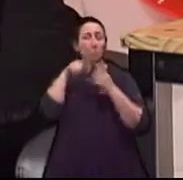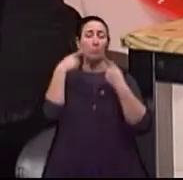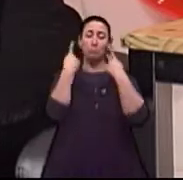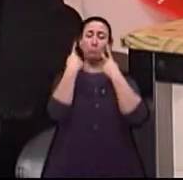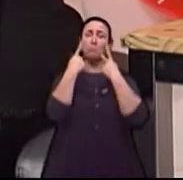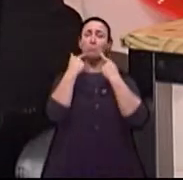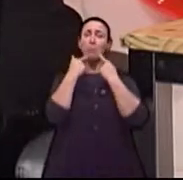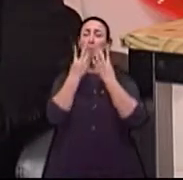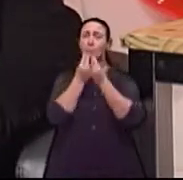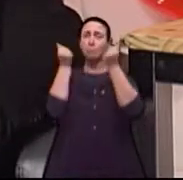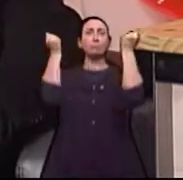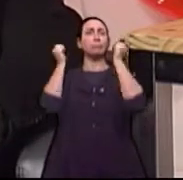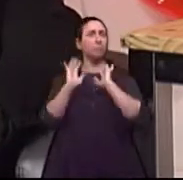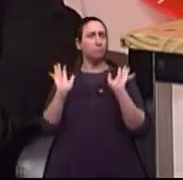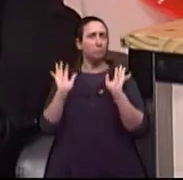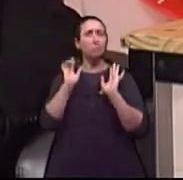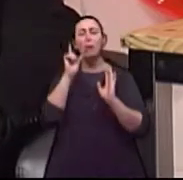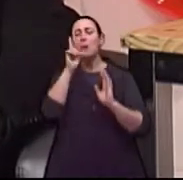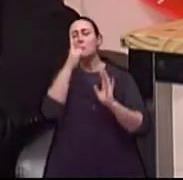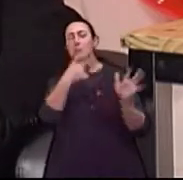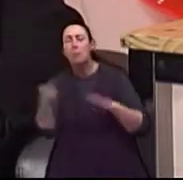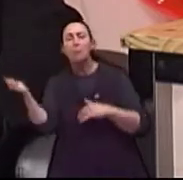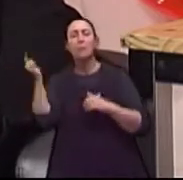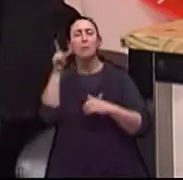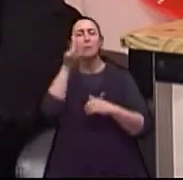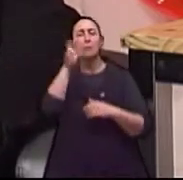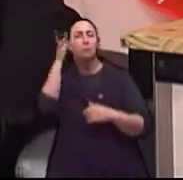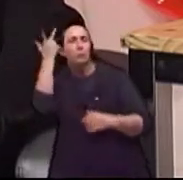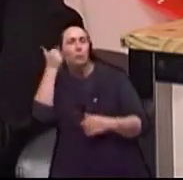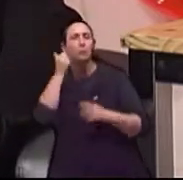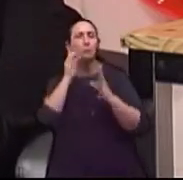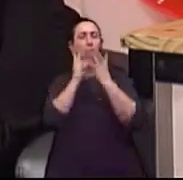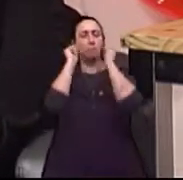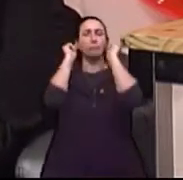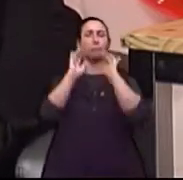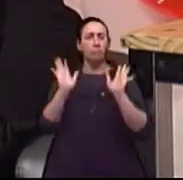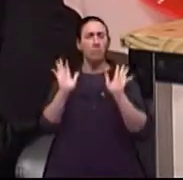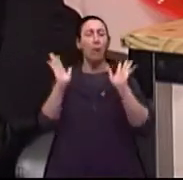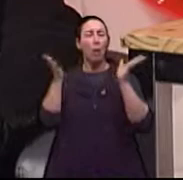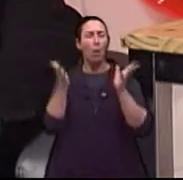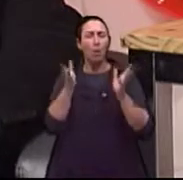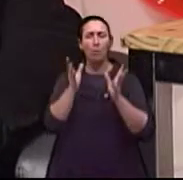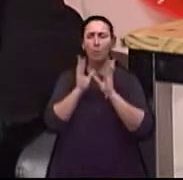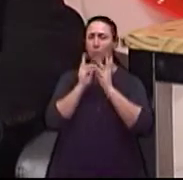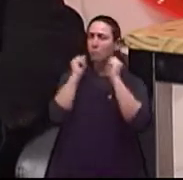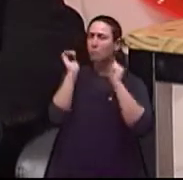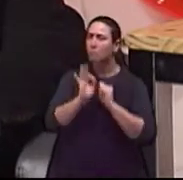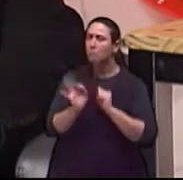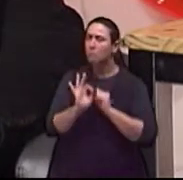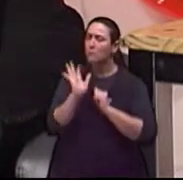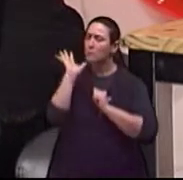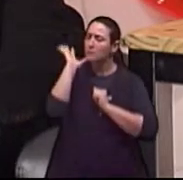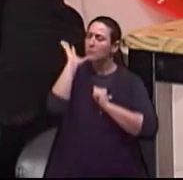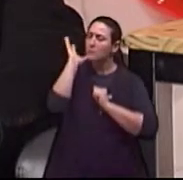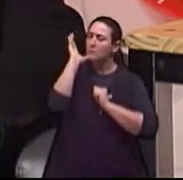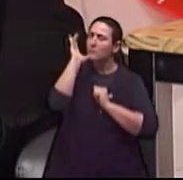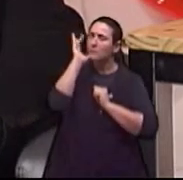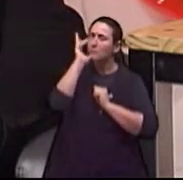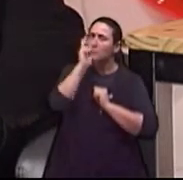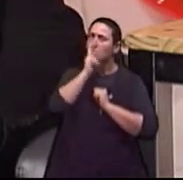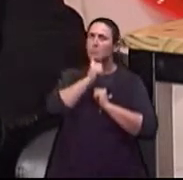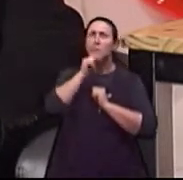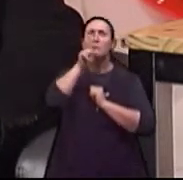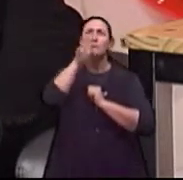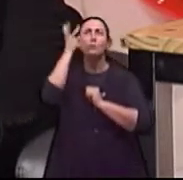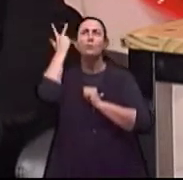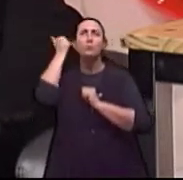tecidos bucais uma vez que não cicatrizes essa lesão isso é um indicativo de câncer de boca e normalmente é uma lesão que não